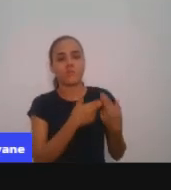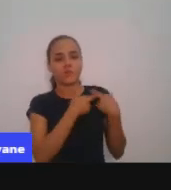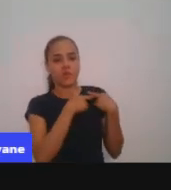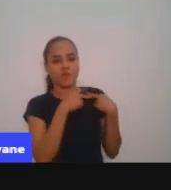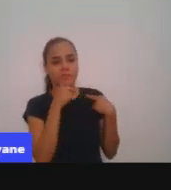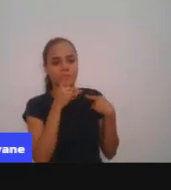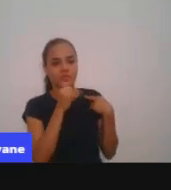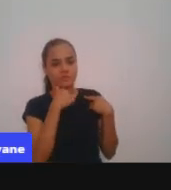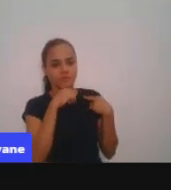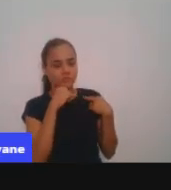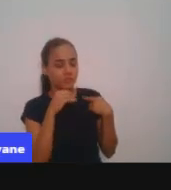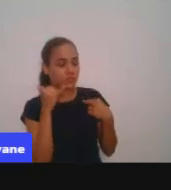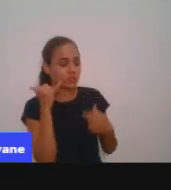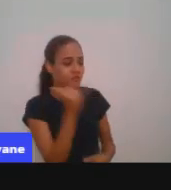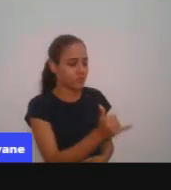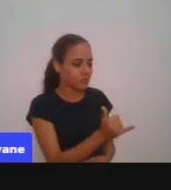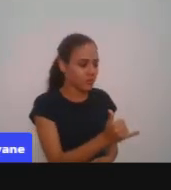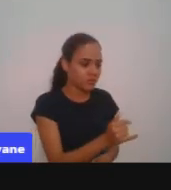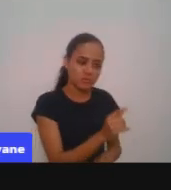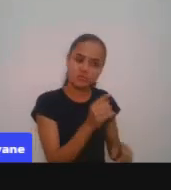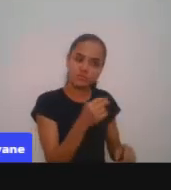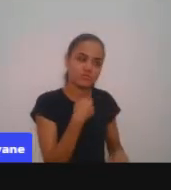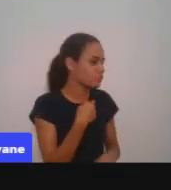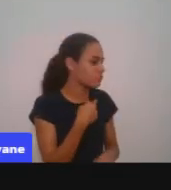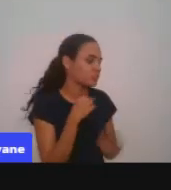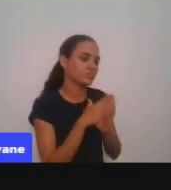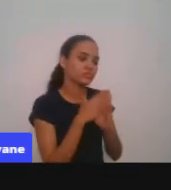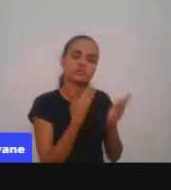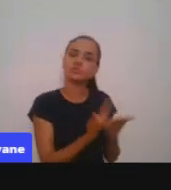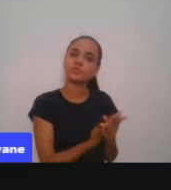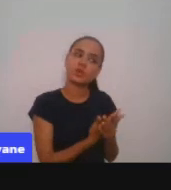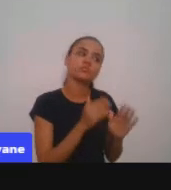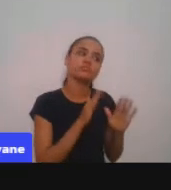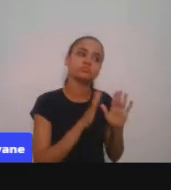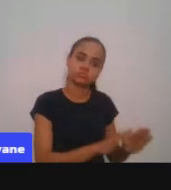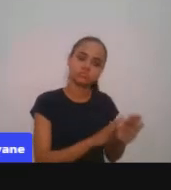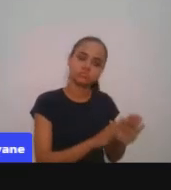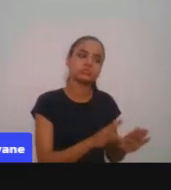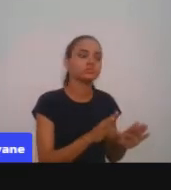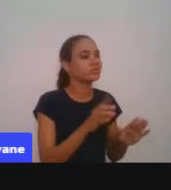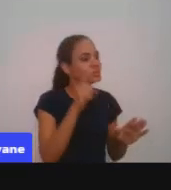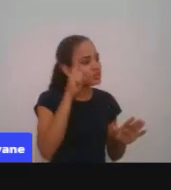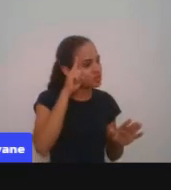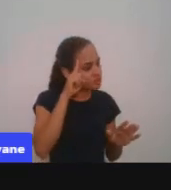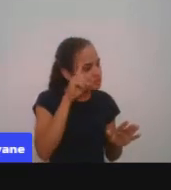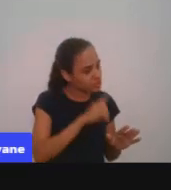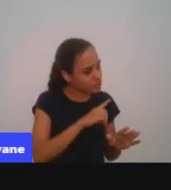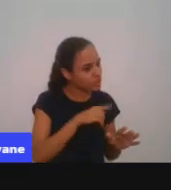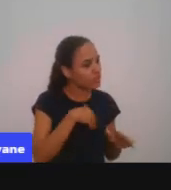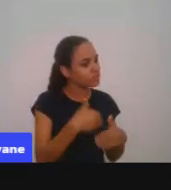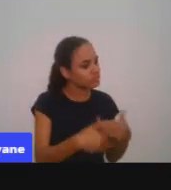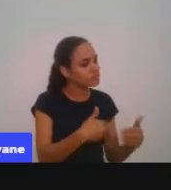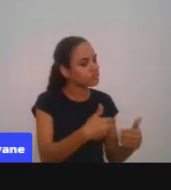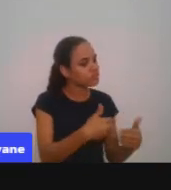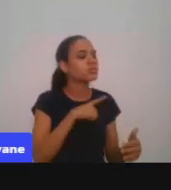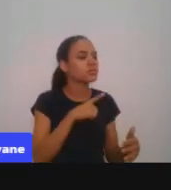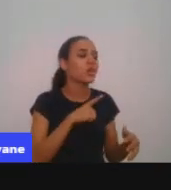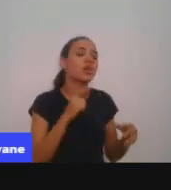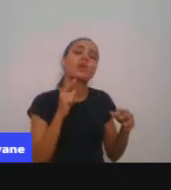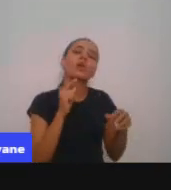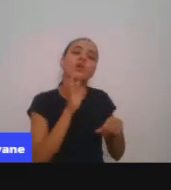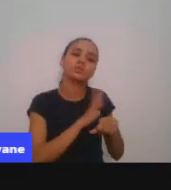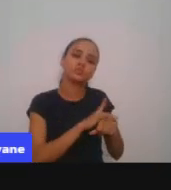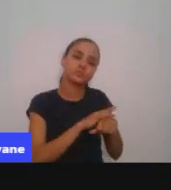né? Que até aquele momento era um por enquanto, né? Vamos ter que ficar em casa por uns dias, tem uma doença aí que a gente tem que tomar